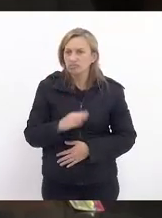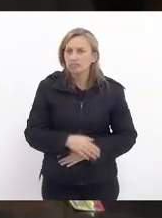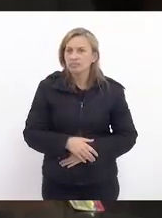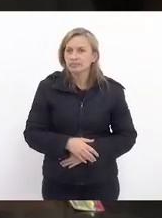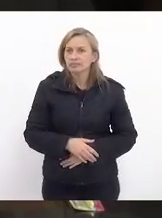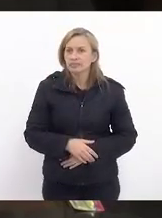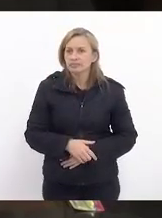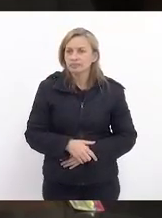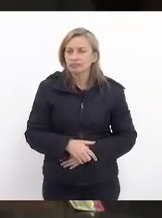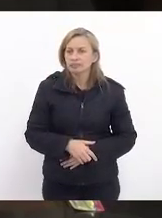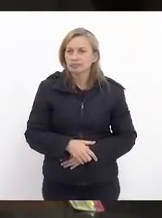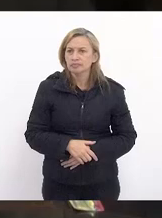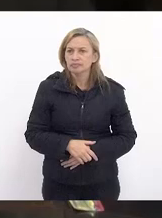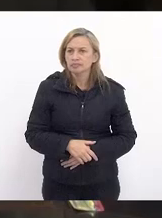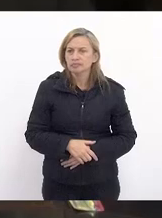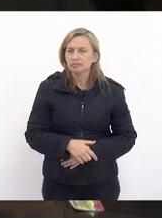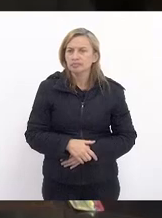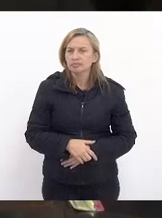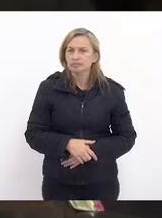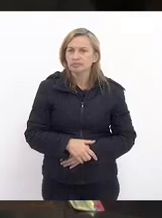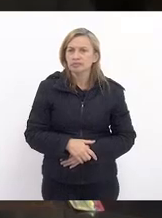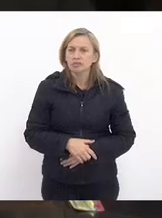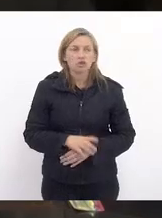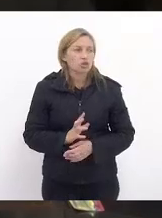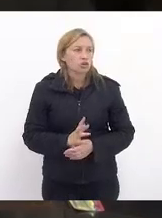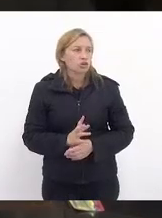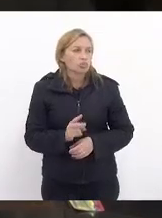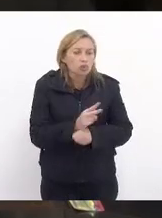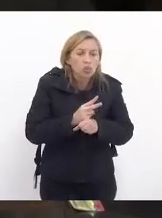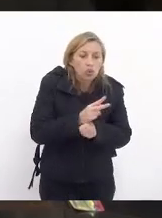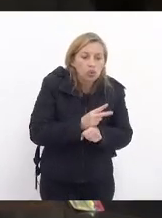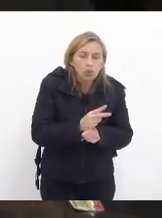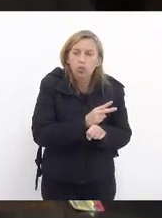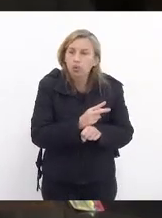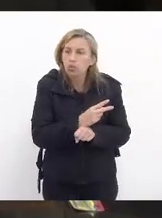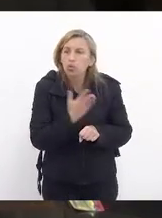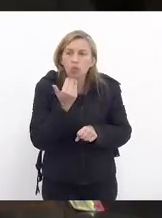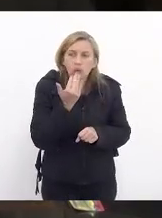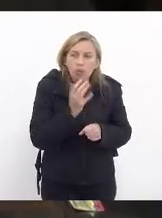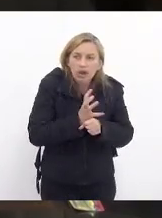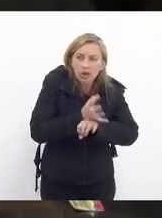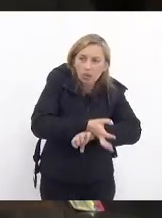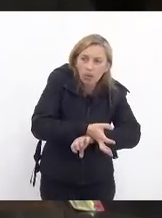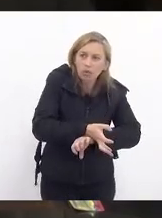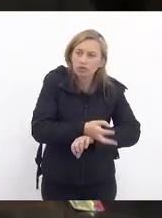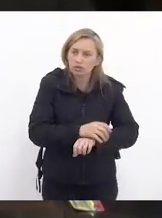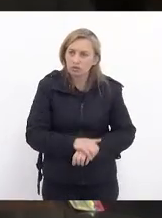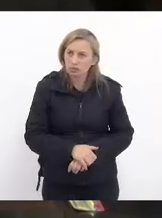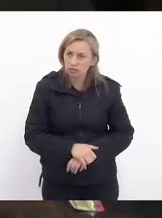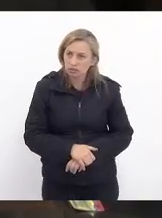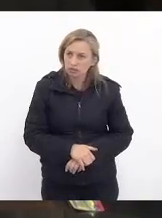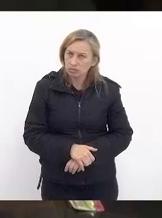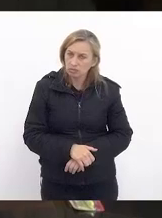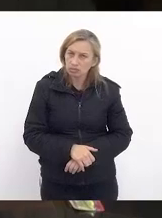nos fundos dos açougues nos fundos dos açougues para pegar ossos moídos das carnes que são